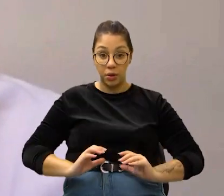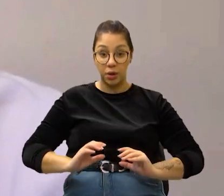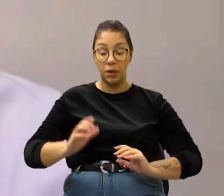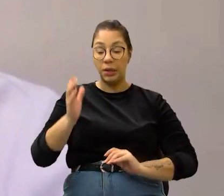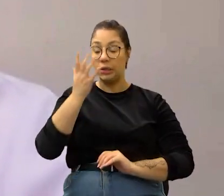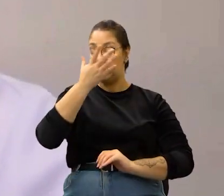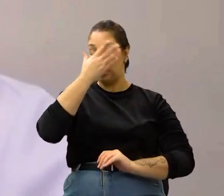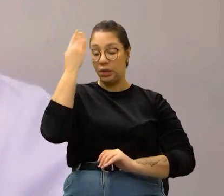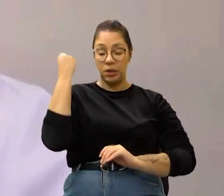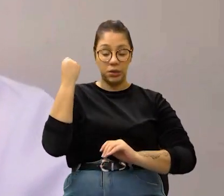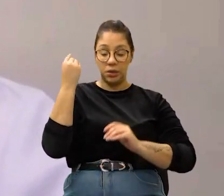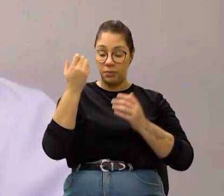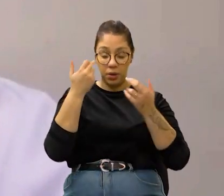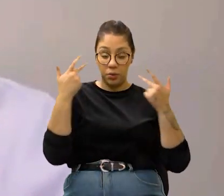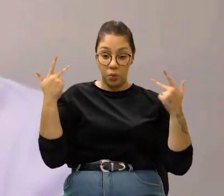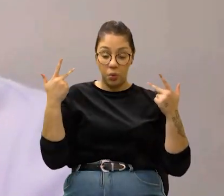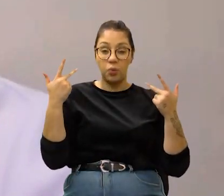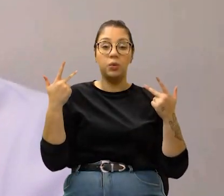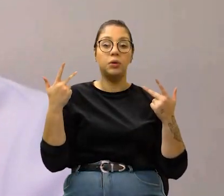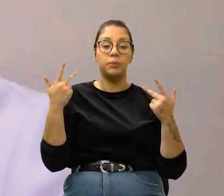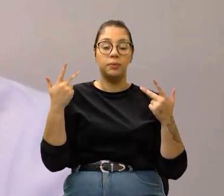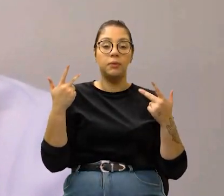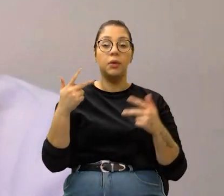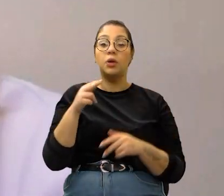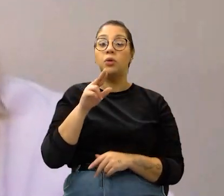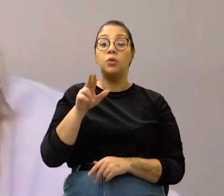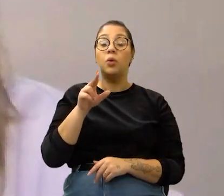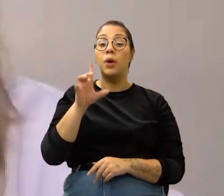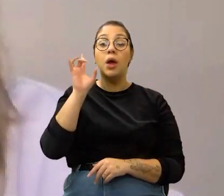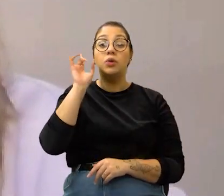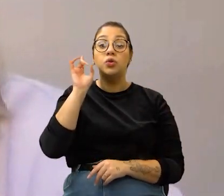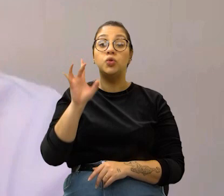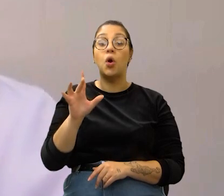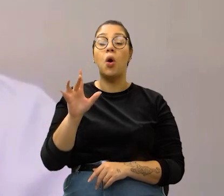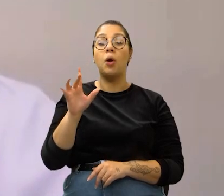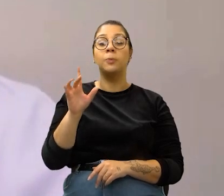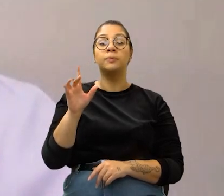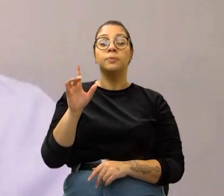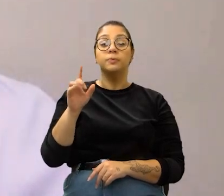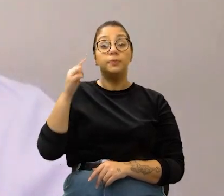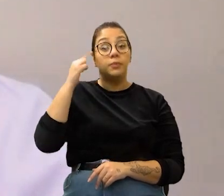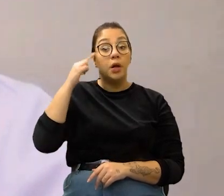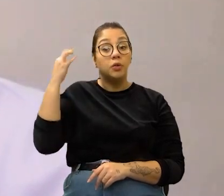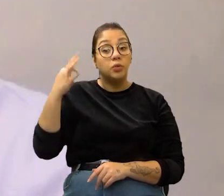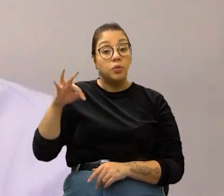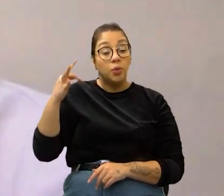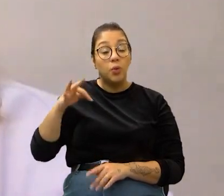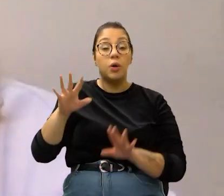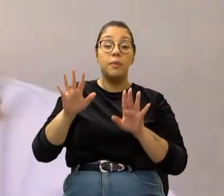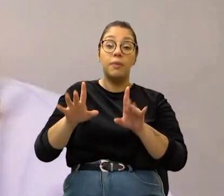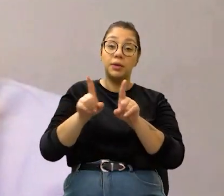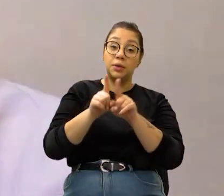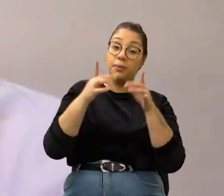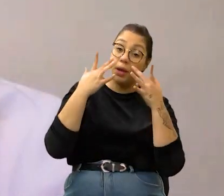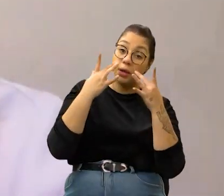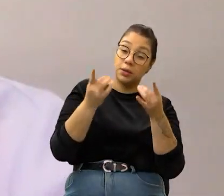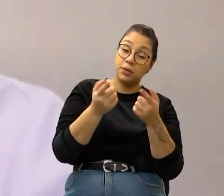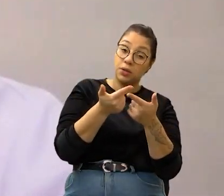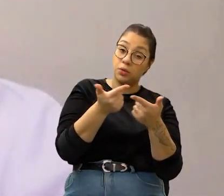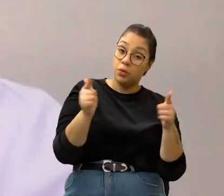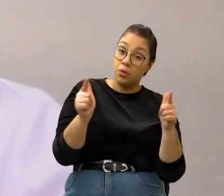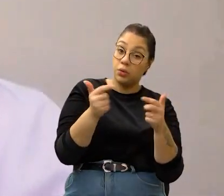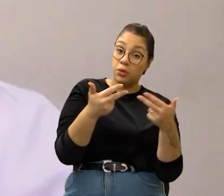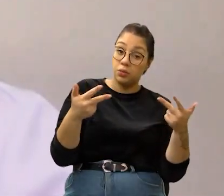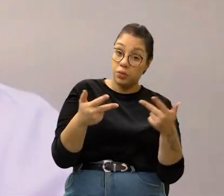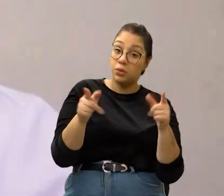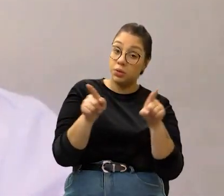comportamentais, esquecimentos. Não só olhar para a dor de cabeça, olhar os outros